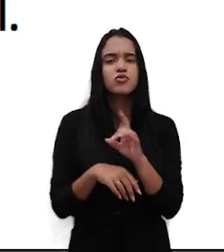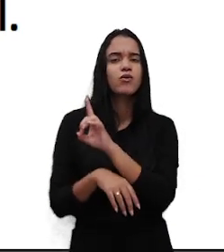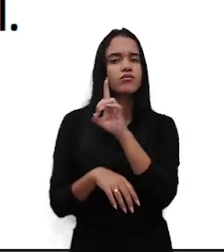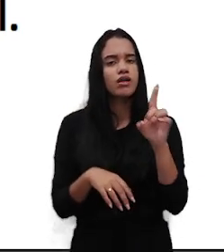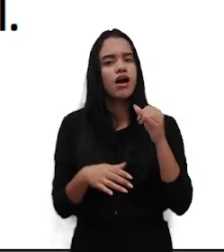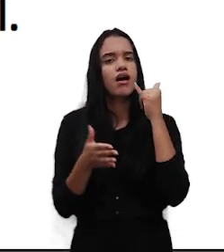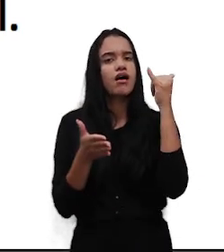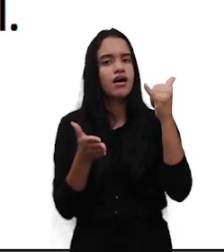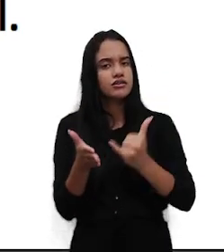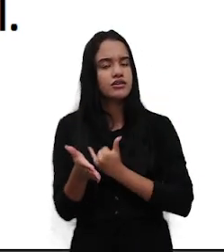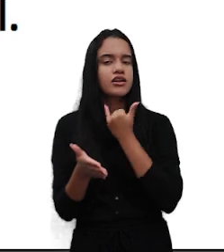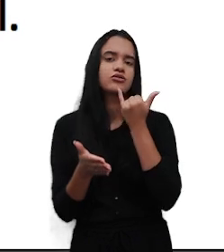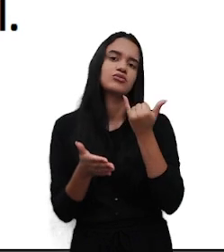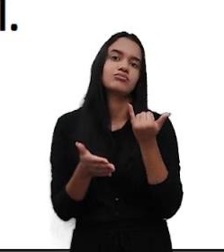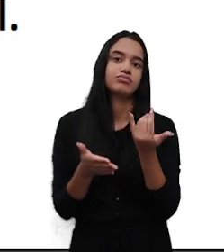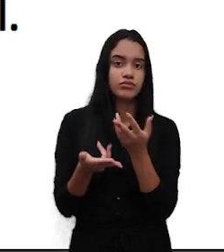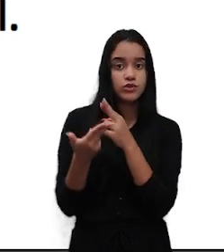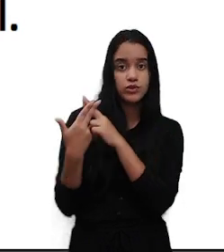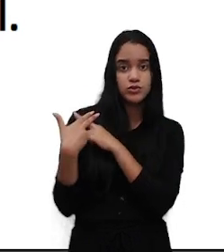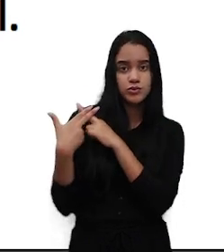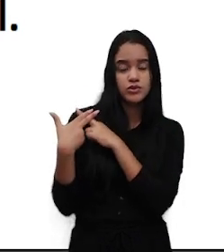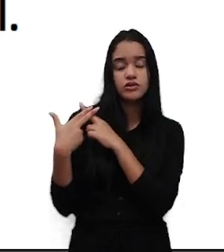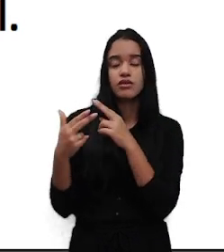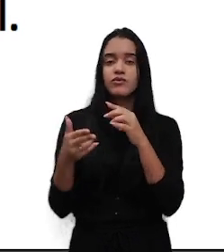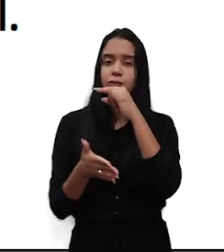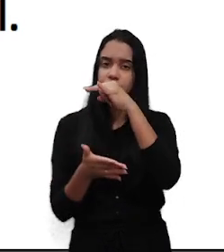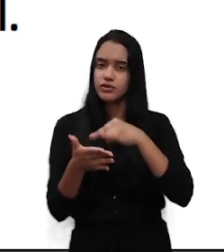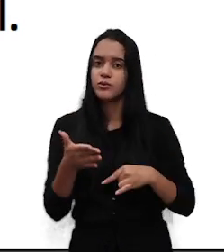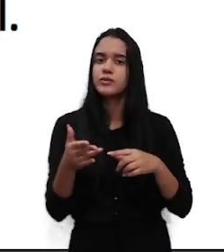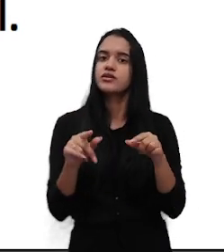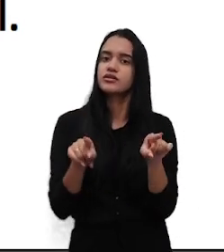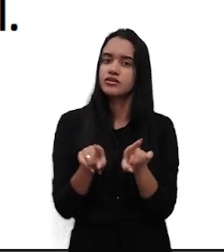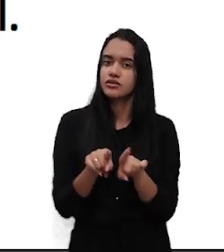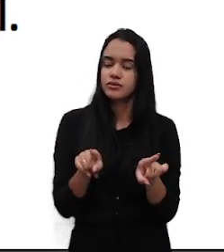assinatura do responsável pela documentação.